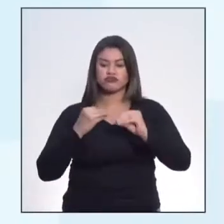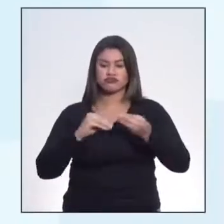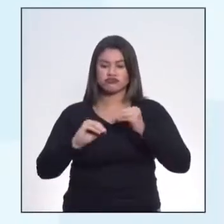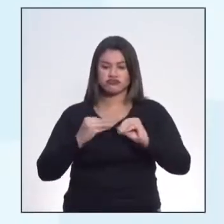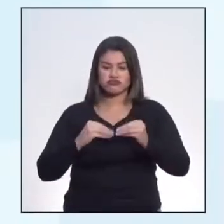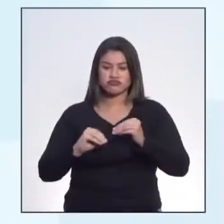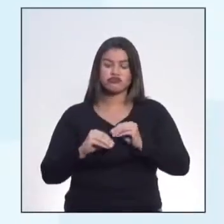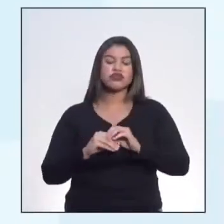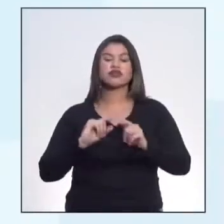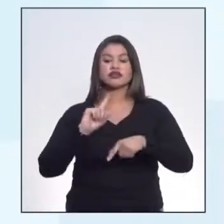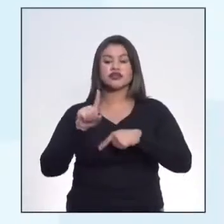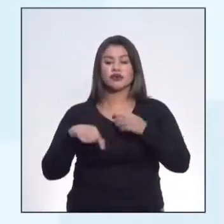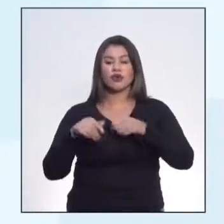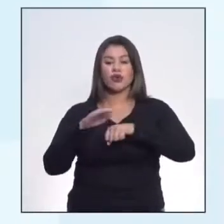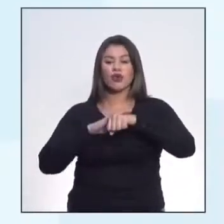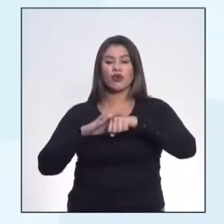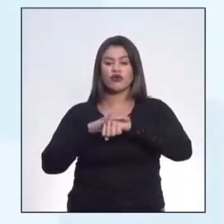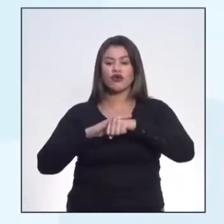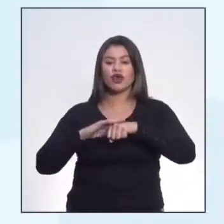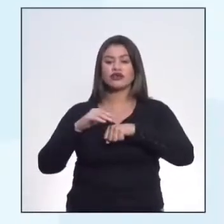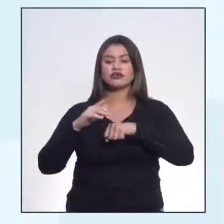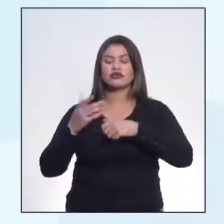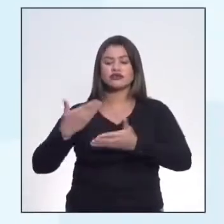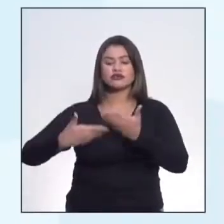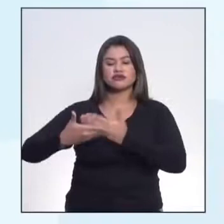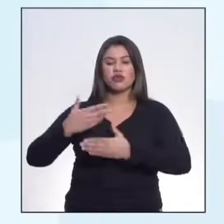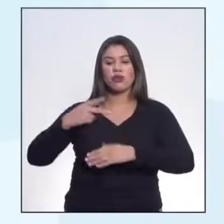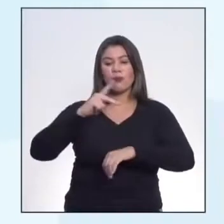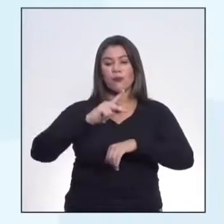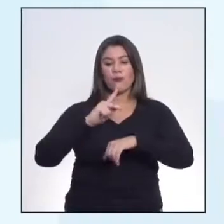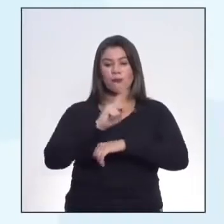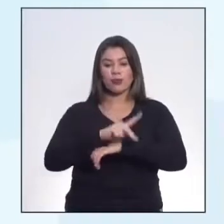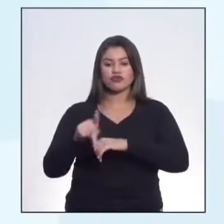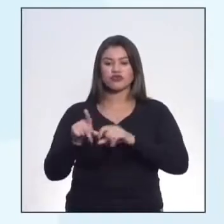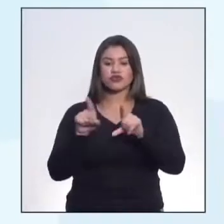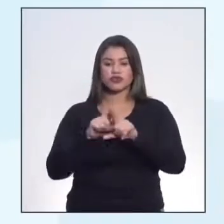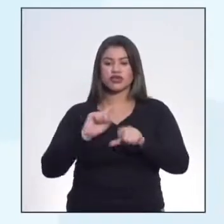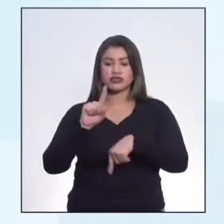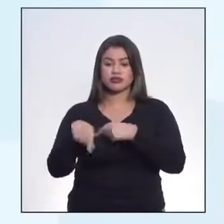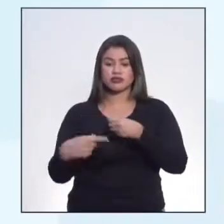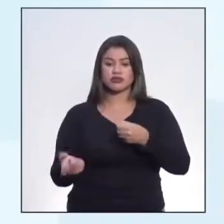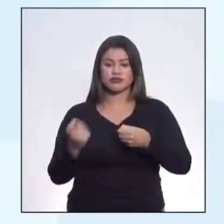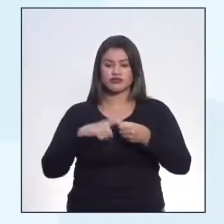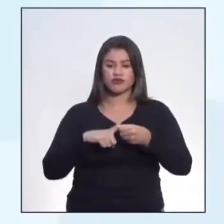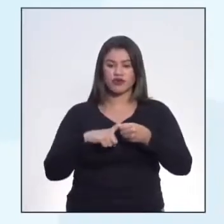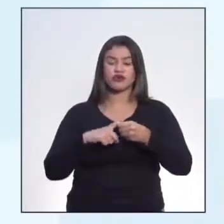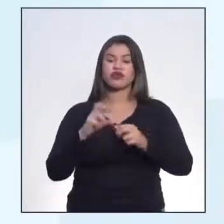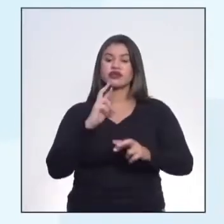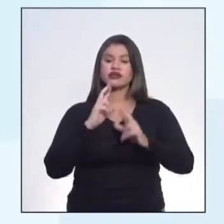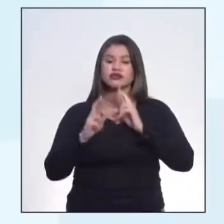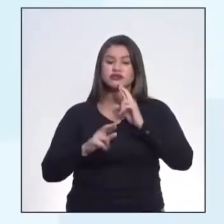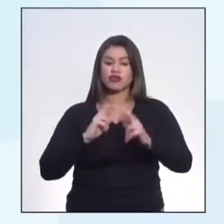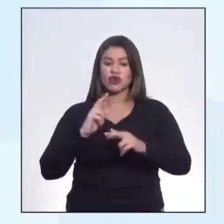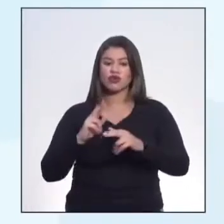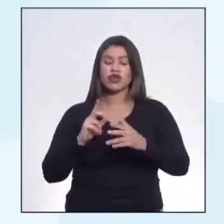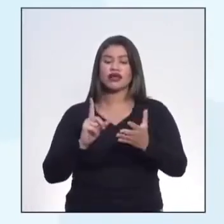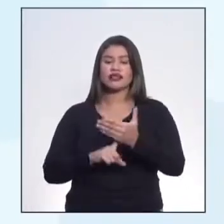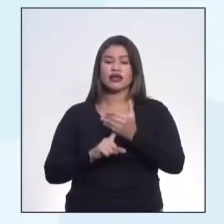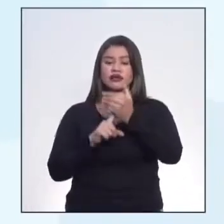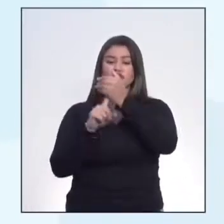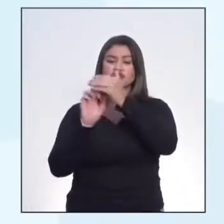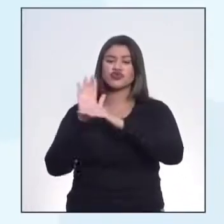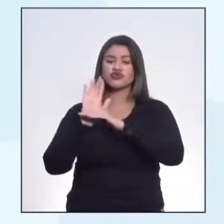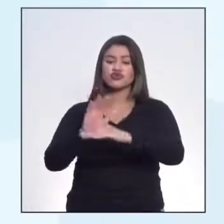registre, né, e depois converse um pouco mais com seus colegas e professores. Daqui a pouquinho a gente volta. Então, responda. Qual o papel